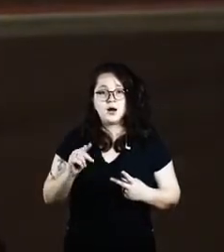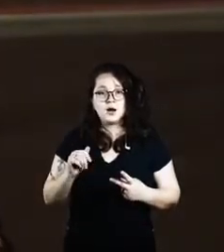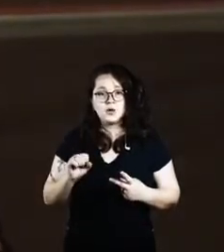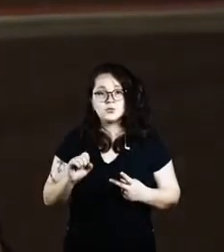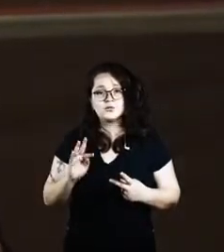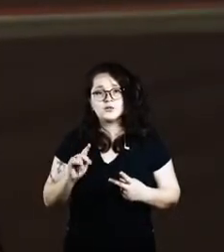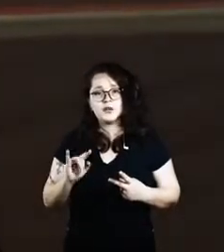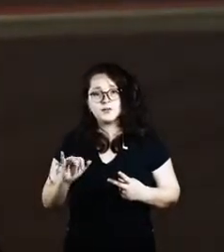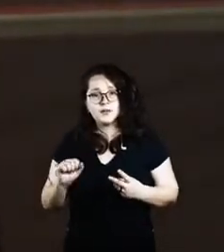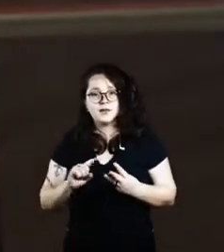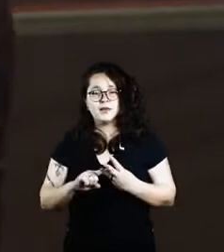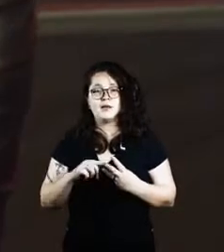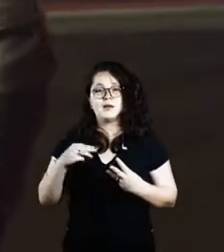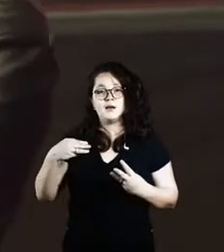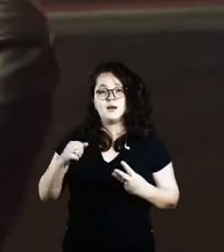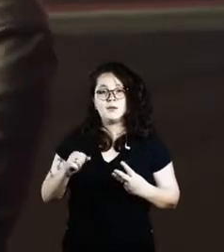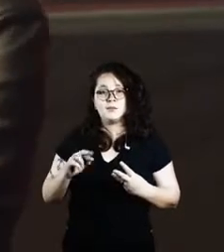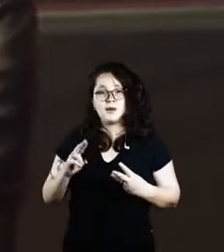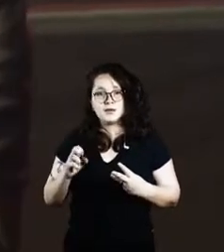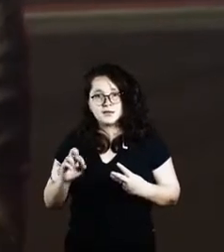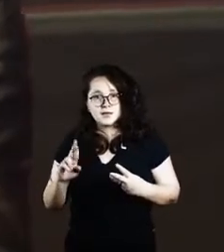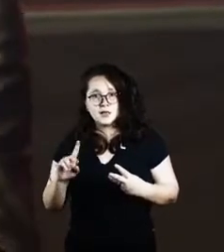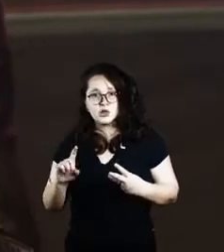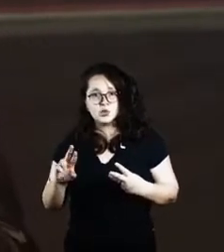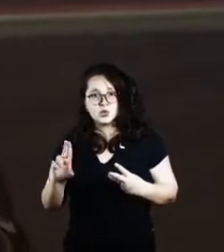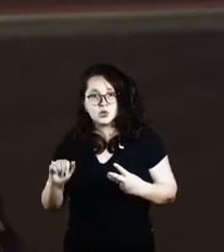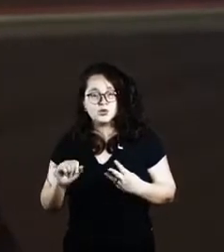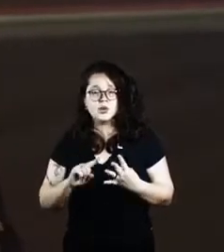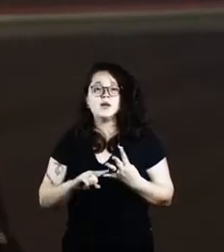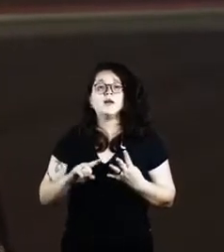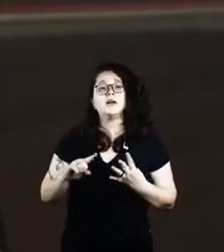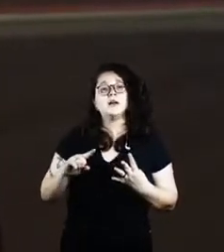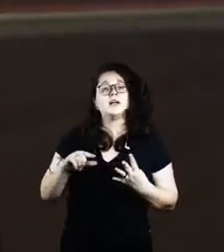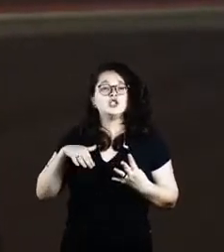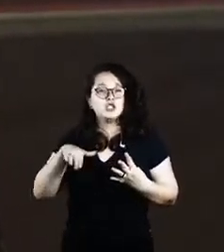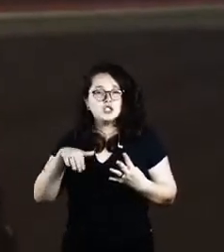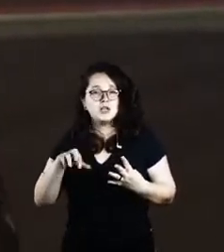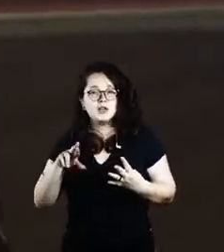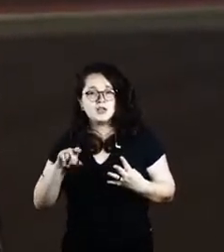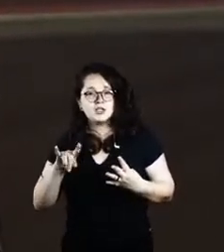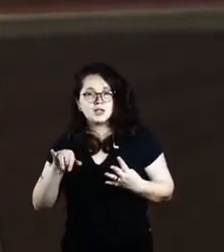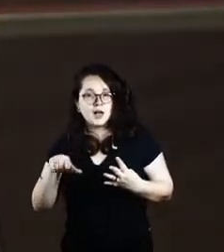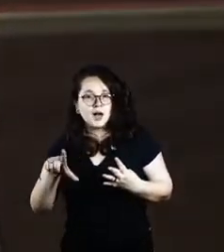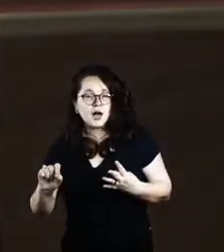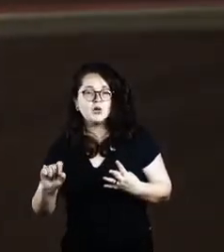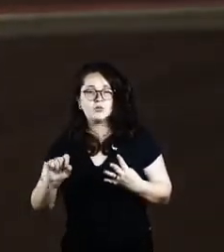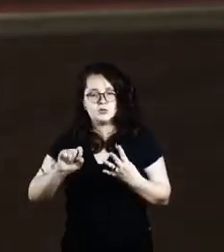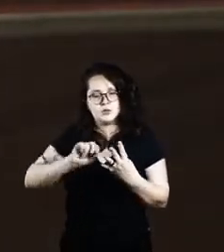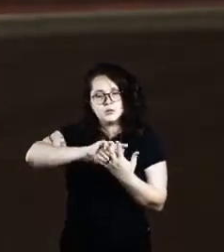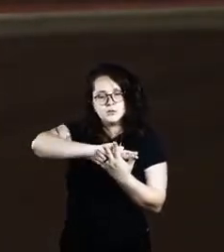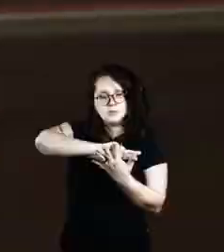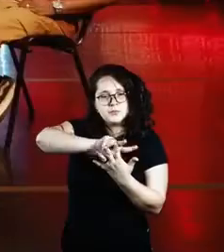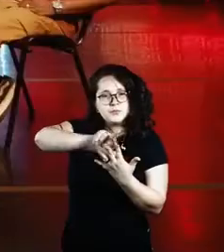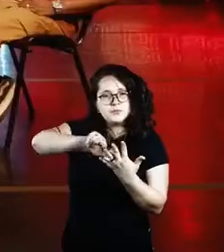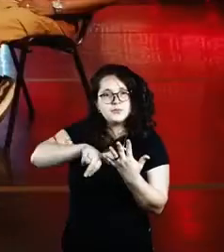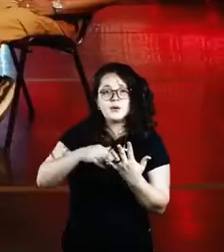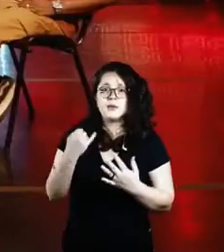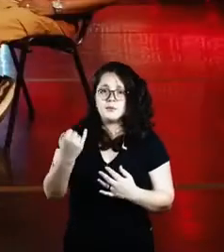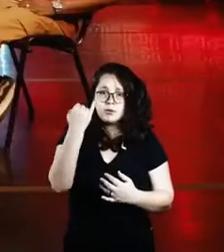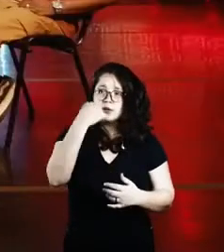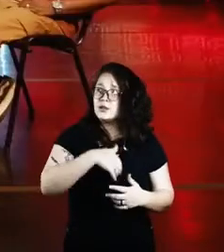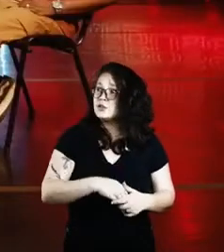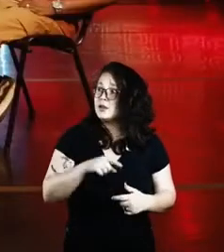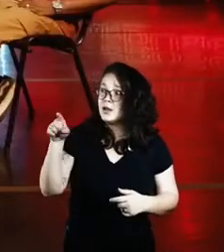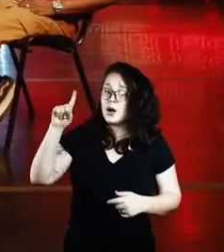Grandmaster Duda, Giba, DJ Reginaldo, porque é importante para a nossa história. Os americanos, eles valorizam